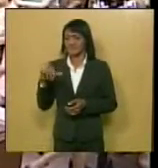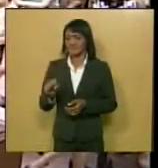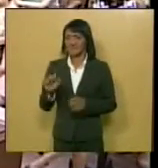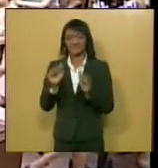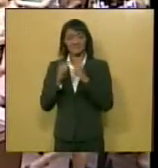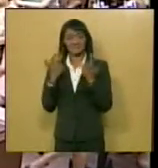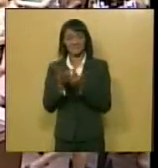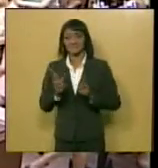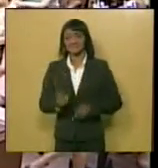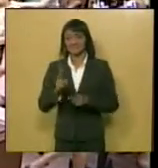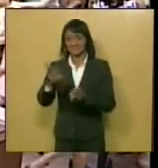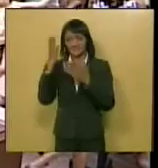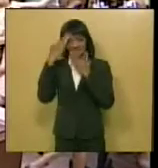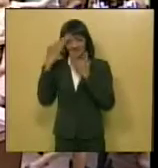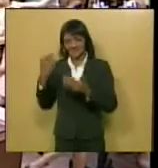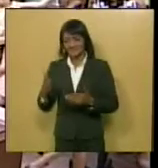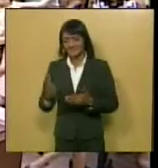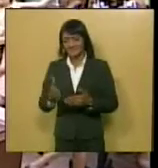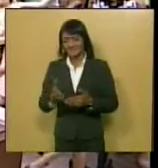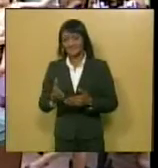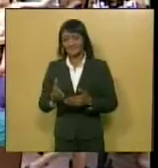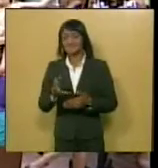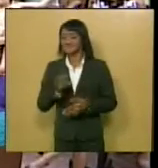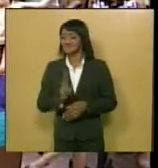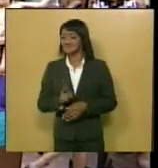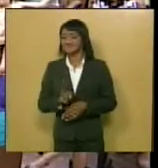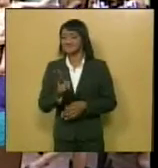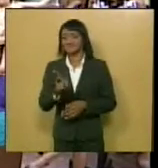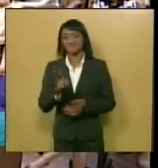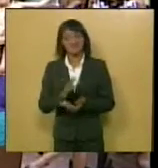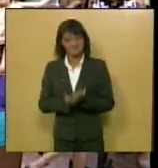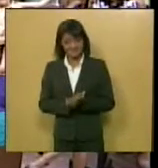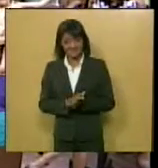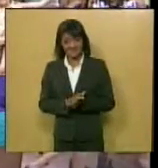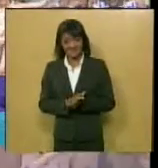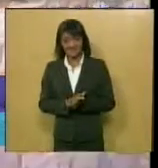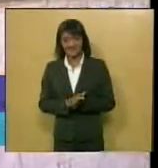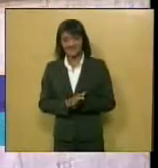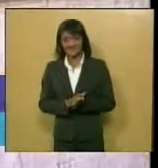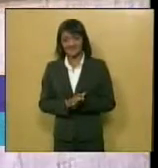lhe agradece e todas as vezes que nós convocamos o Correio, vocês têm nos atendido.